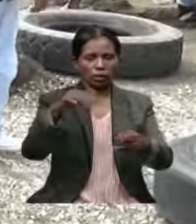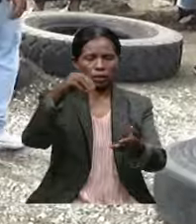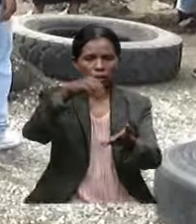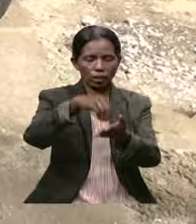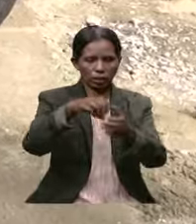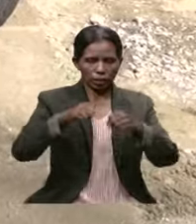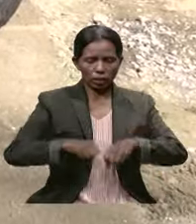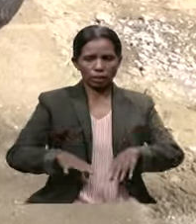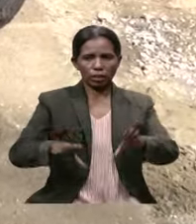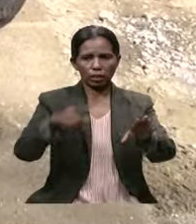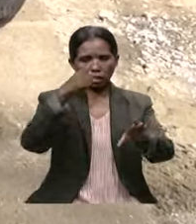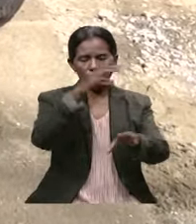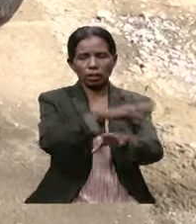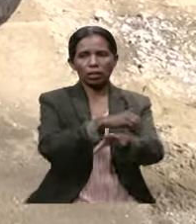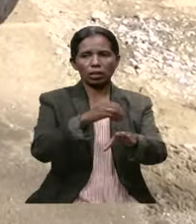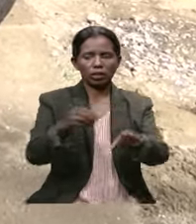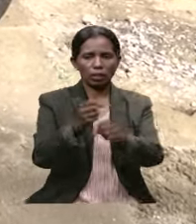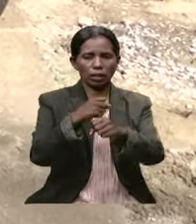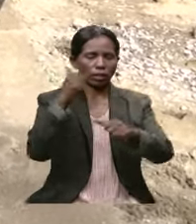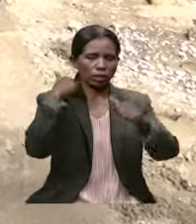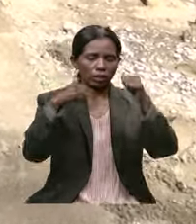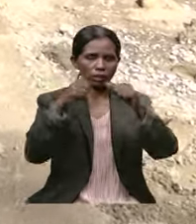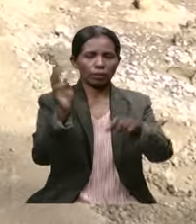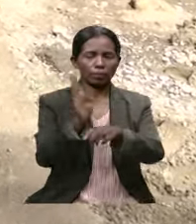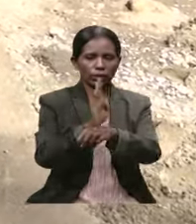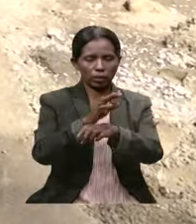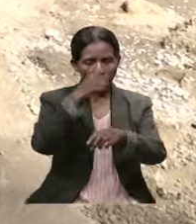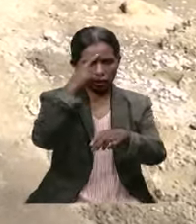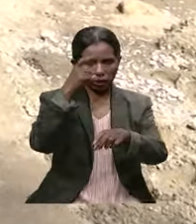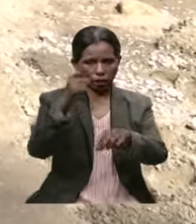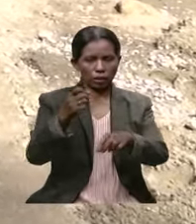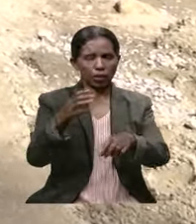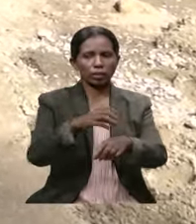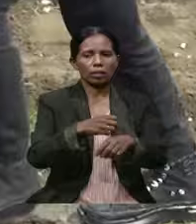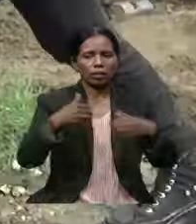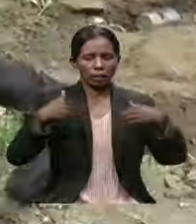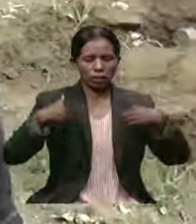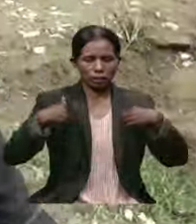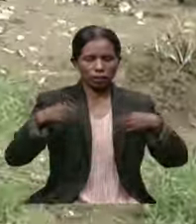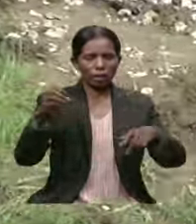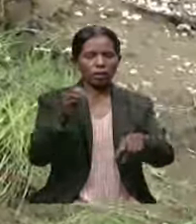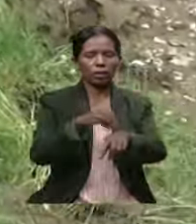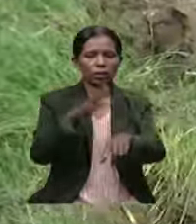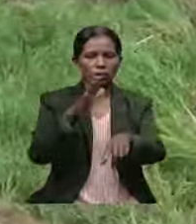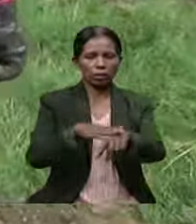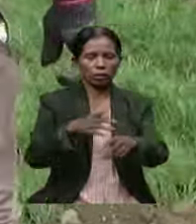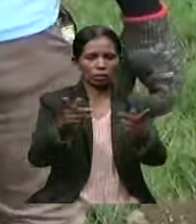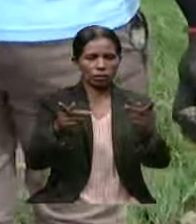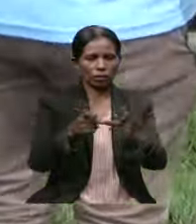area tasibun kampung alor, ko di halau atividade negosio, tamba considera hakiak susuk no estraga ambiente ia fatin